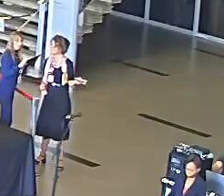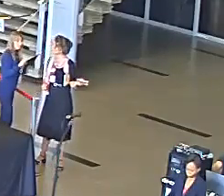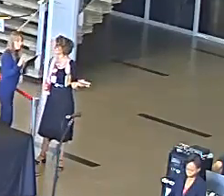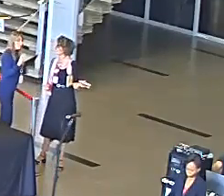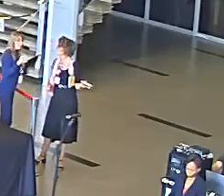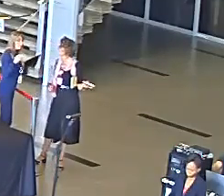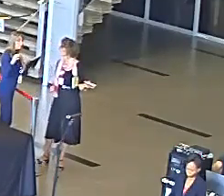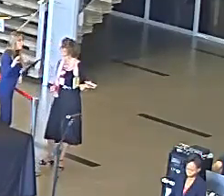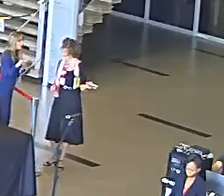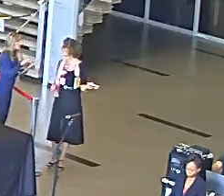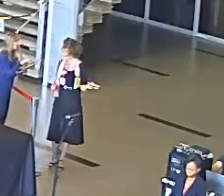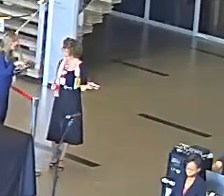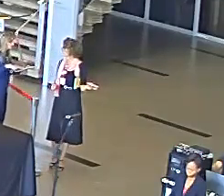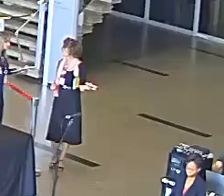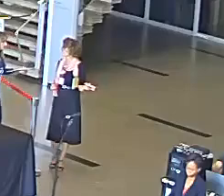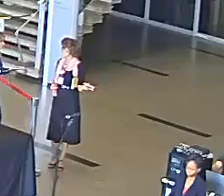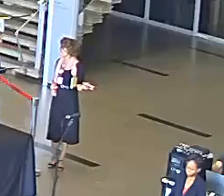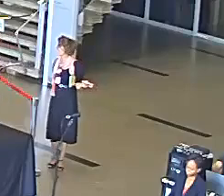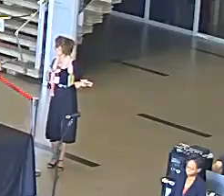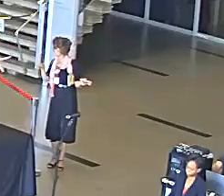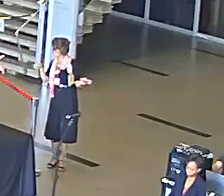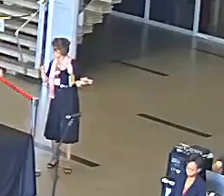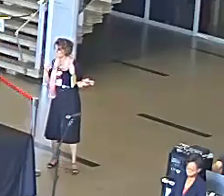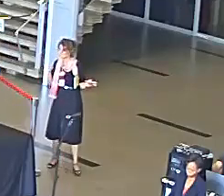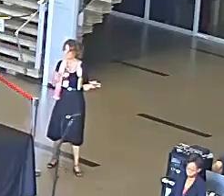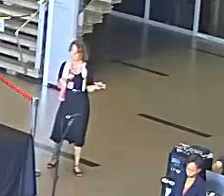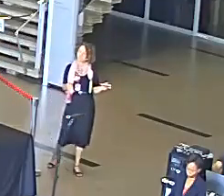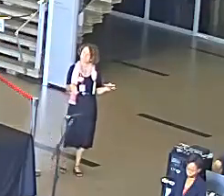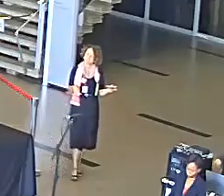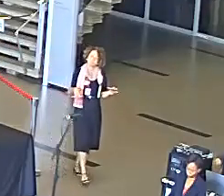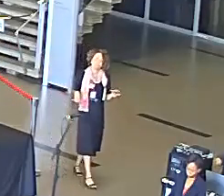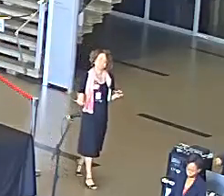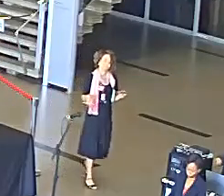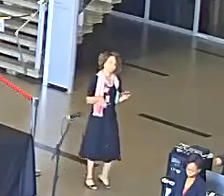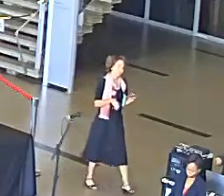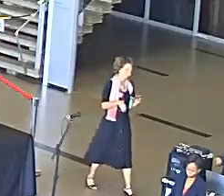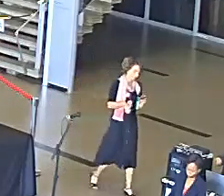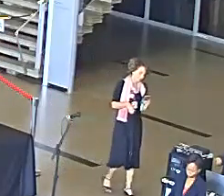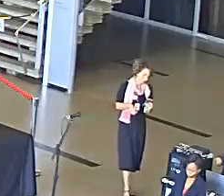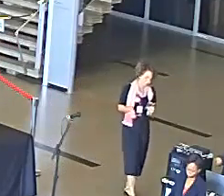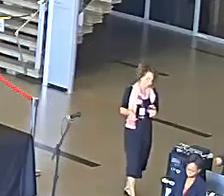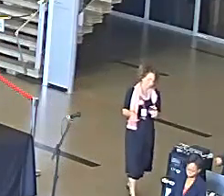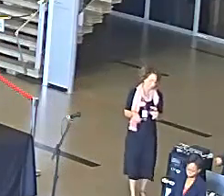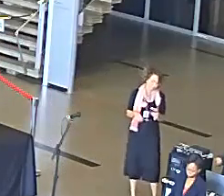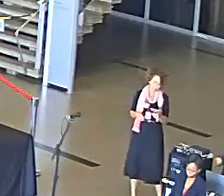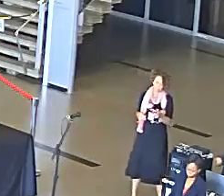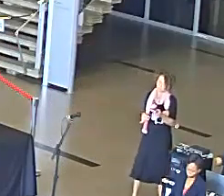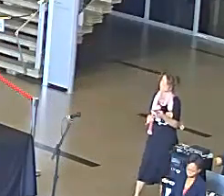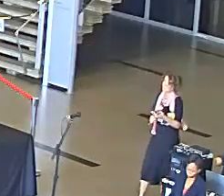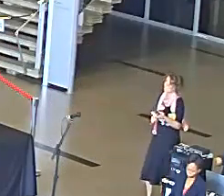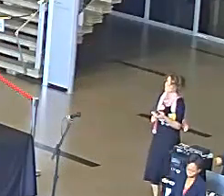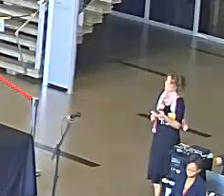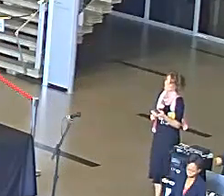a todos primeiro eu queria eh agradeci a presença dos meus amigos militantes e apoiadores da causa que estão